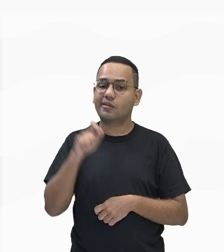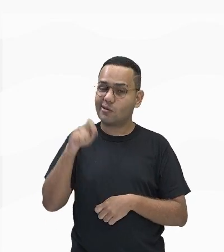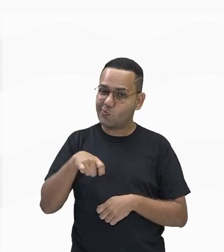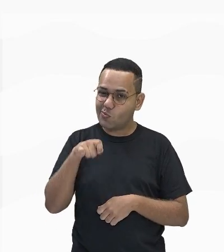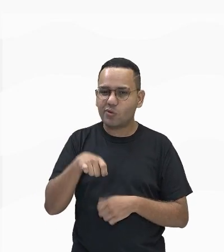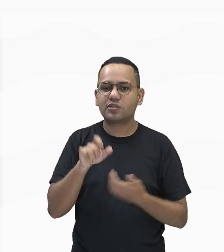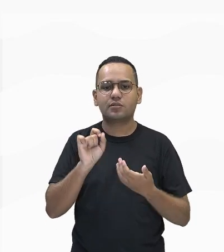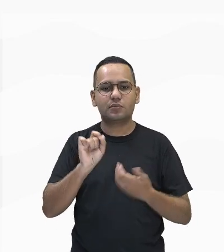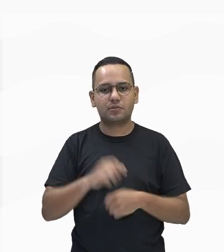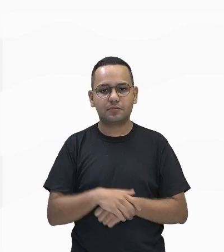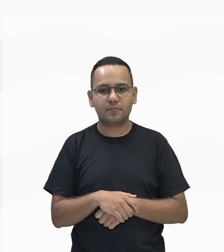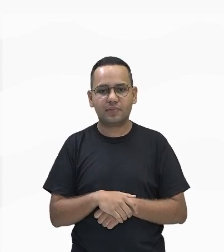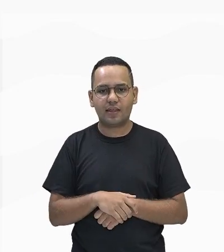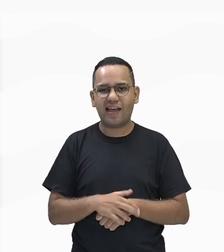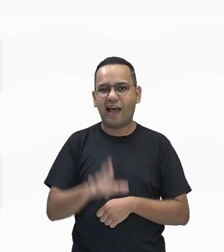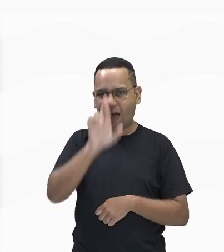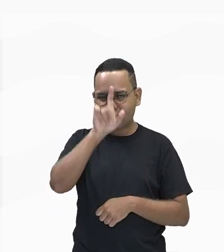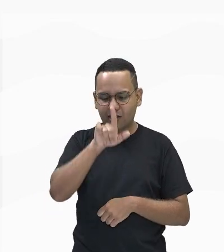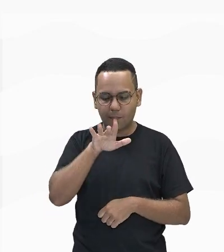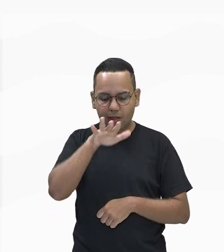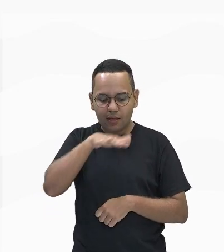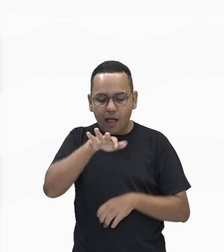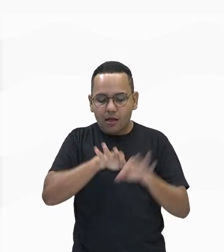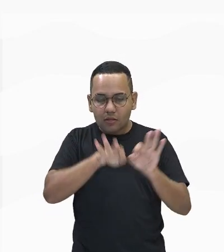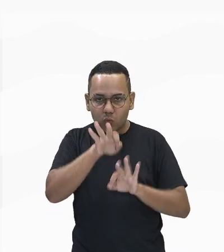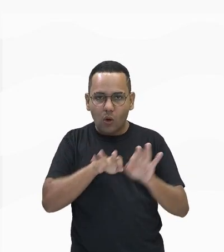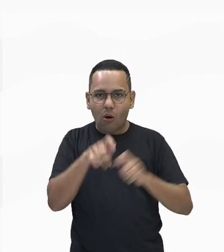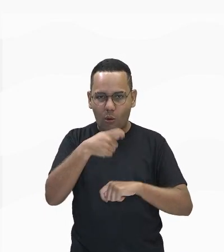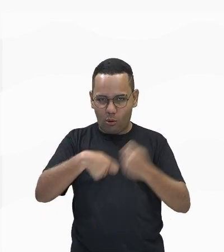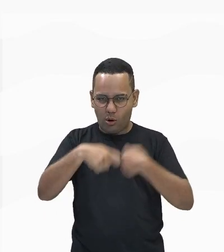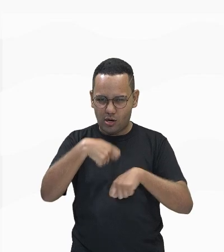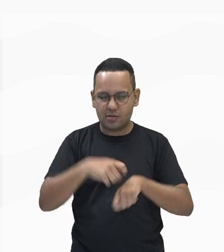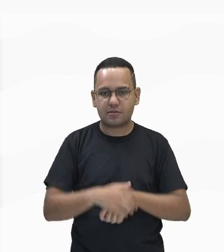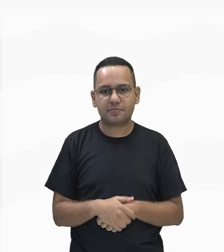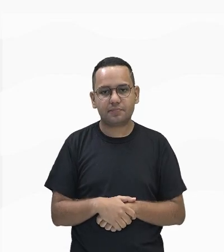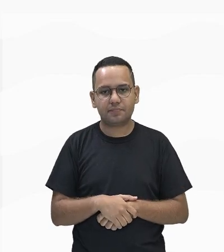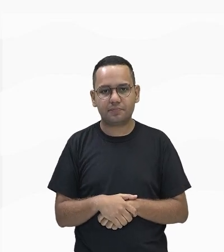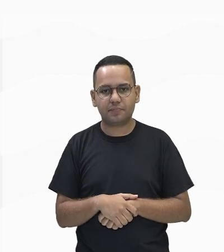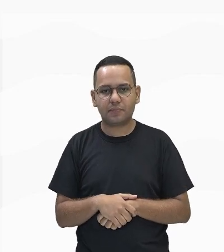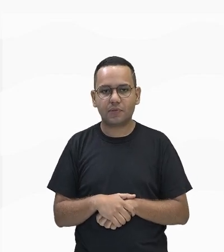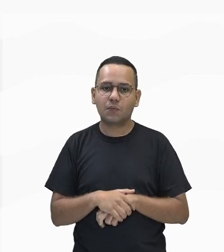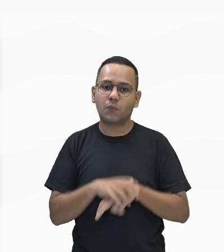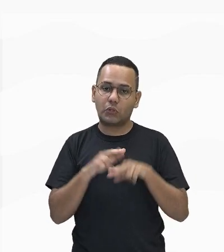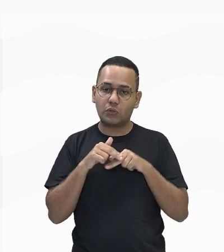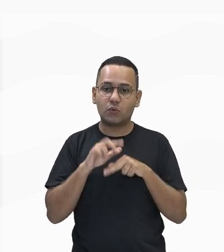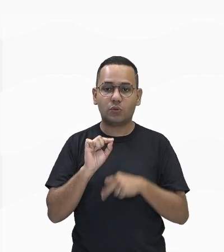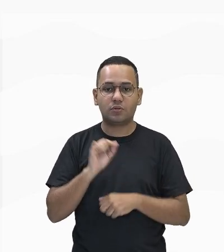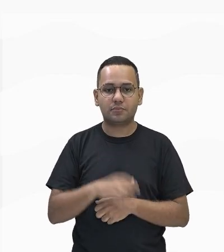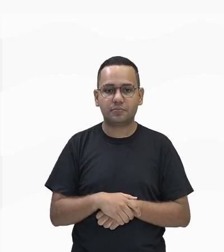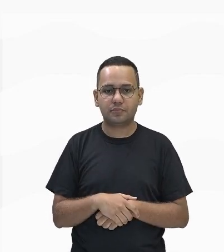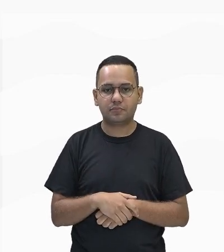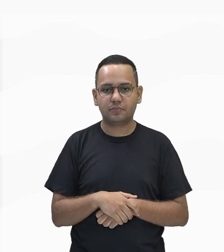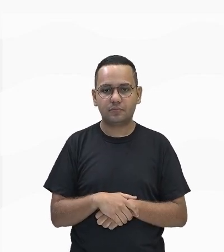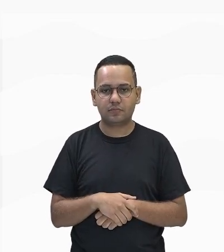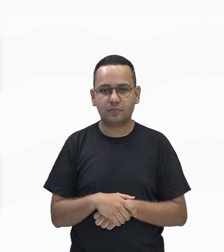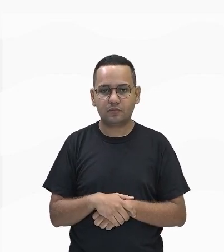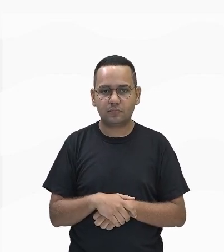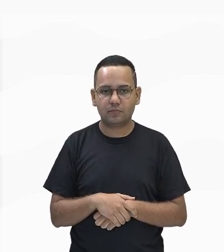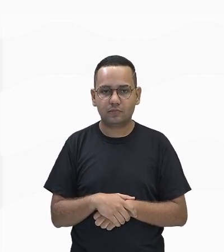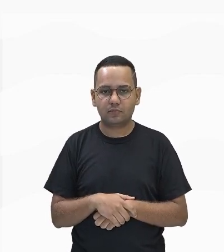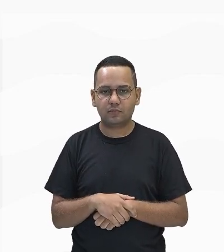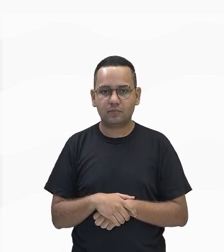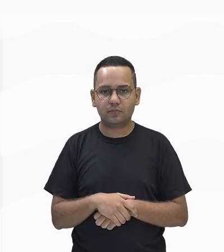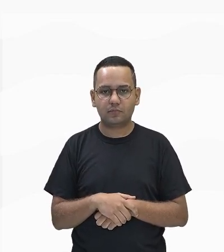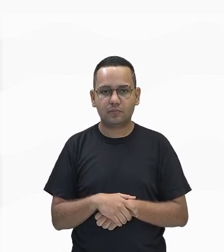nosso orçamento, Então, os 12 maiores vilões do orçamento que podem comprometer